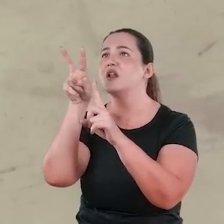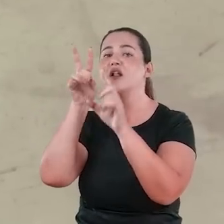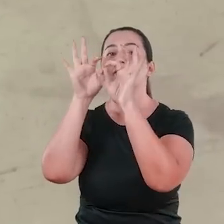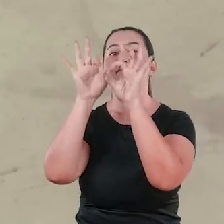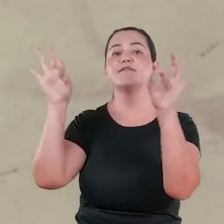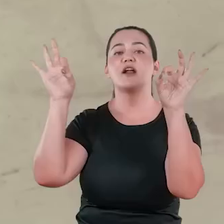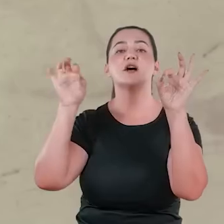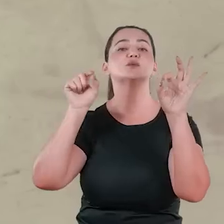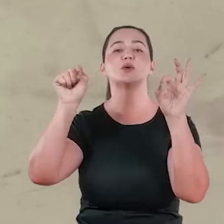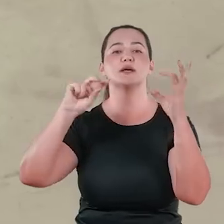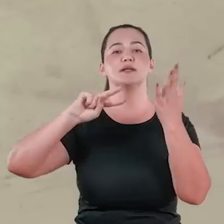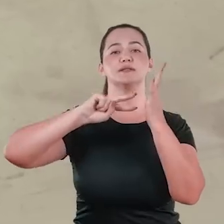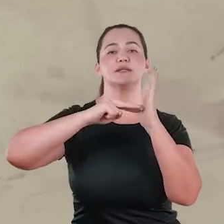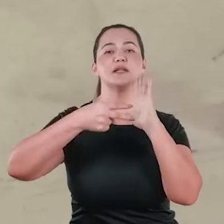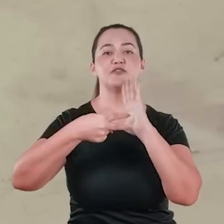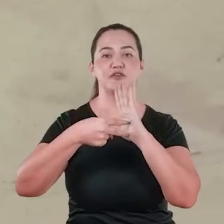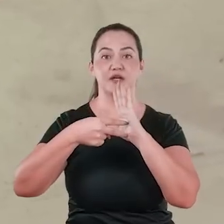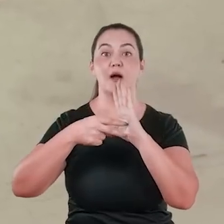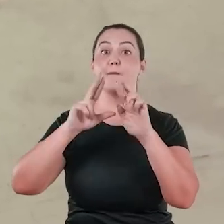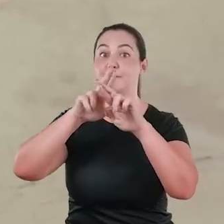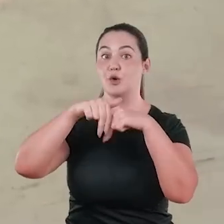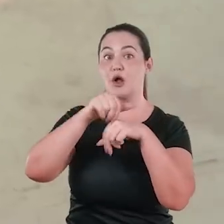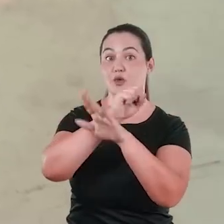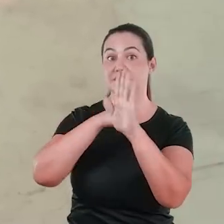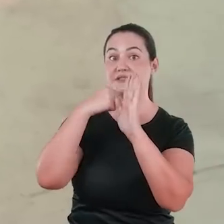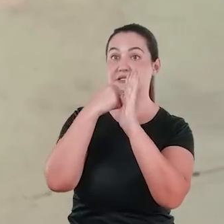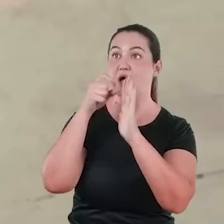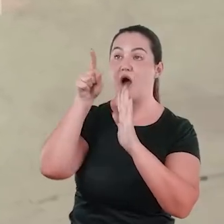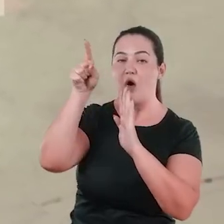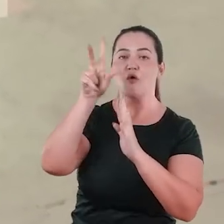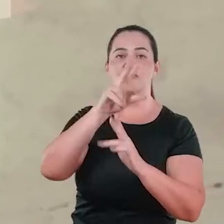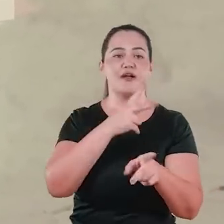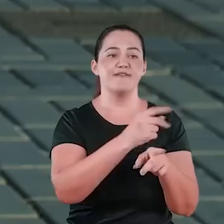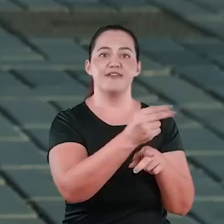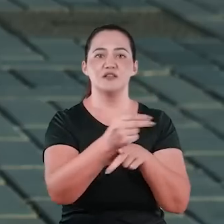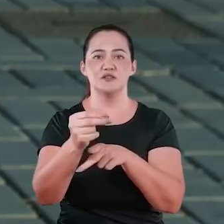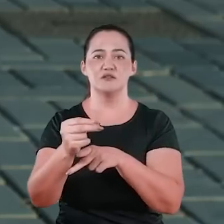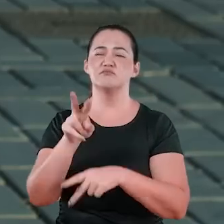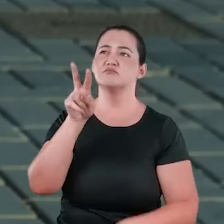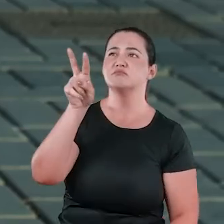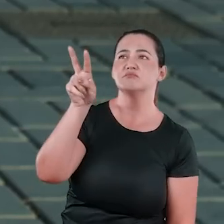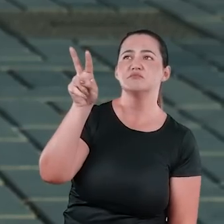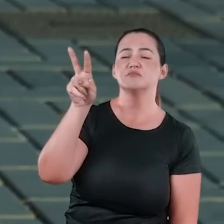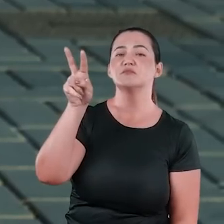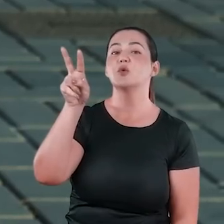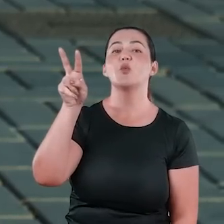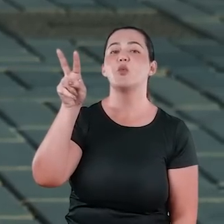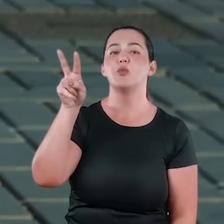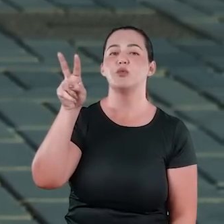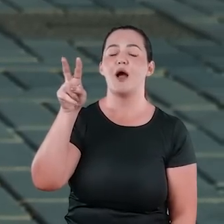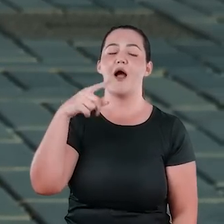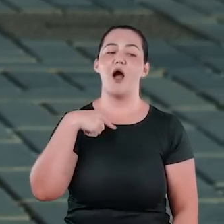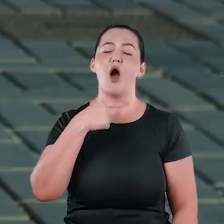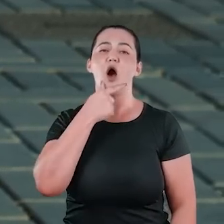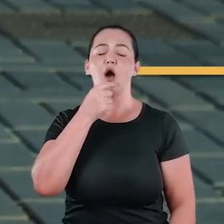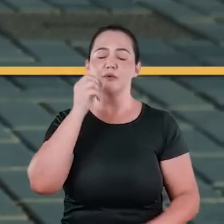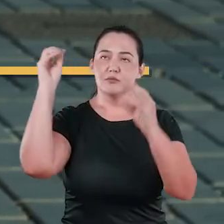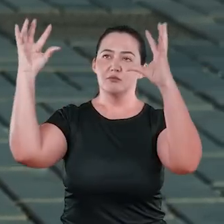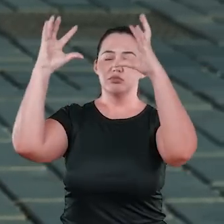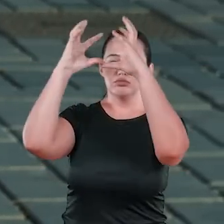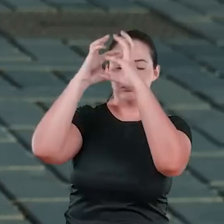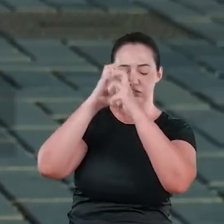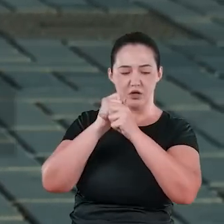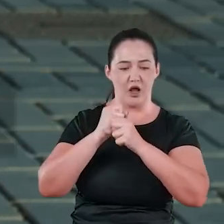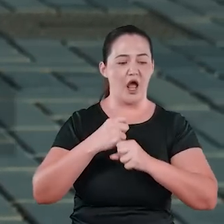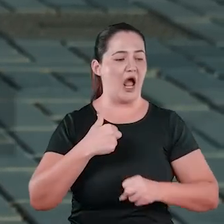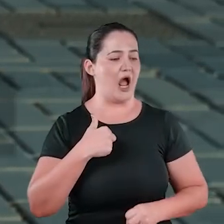latim se diz in hoc signo vinces, sobre esse símbolo vencerás. E o símbolo era da cruz. A partir de então,